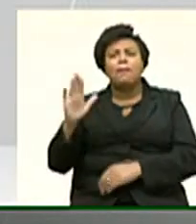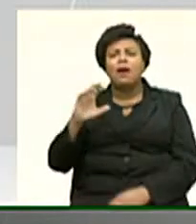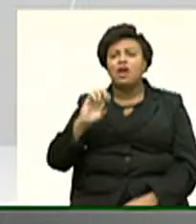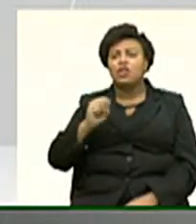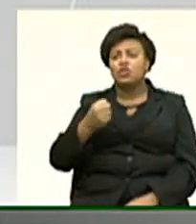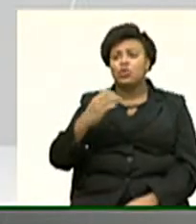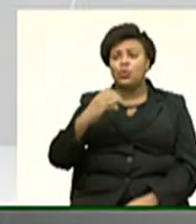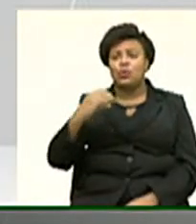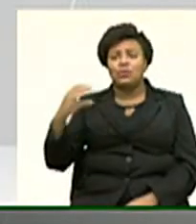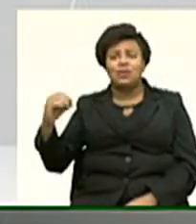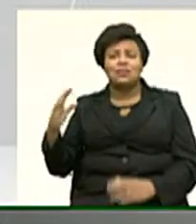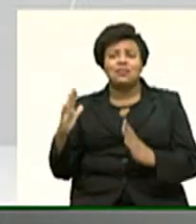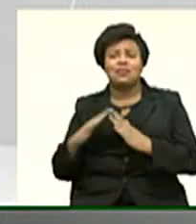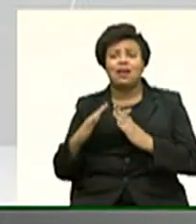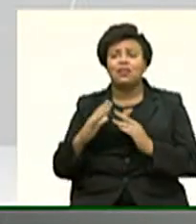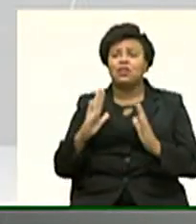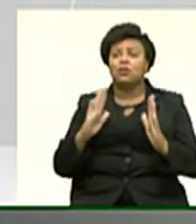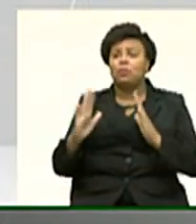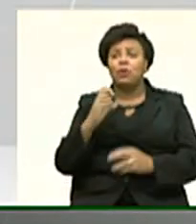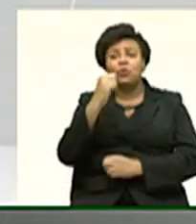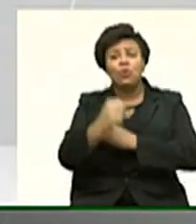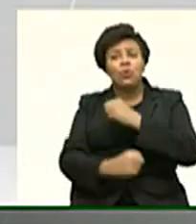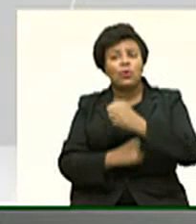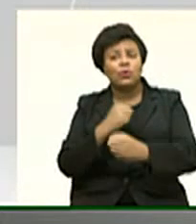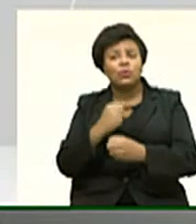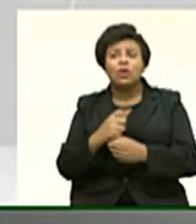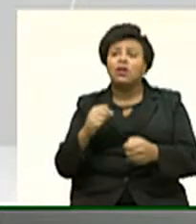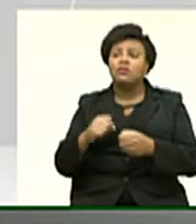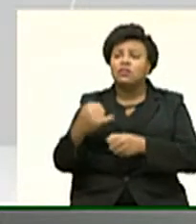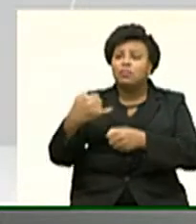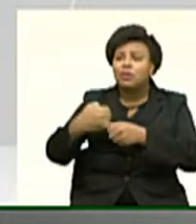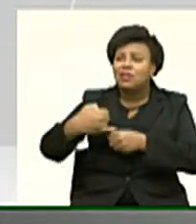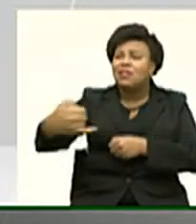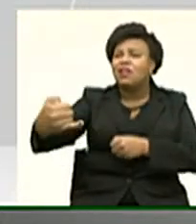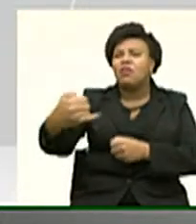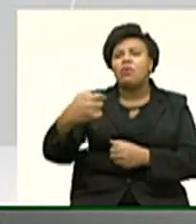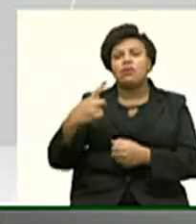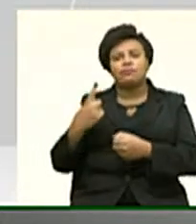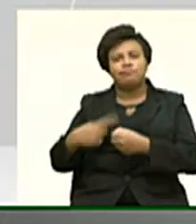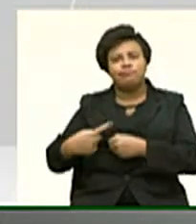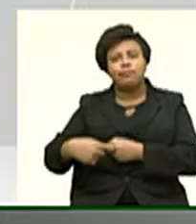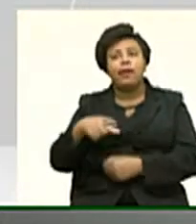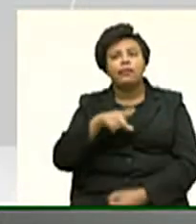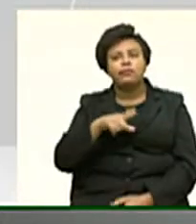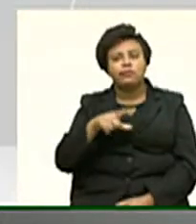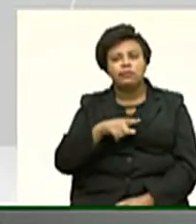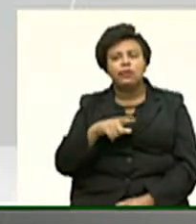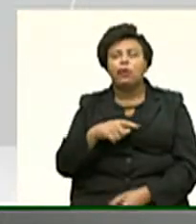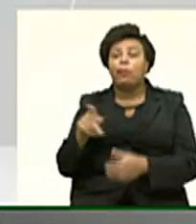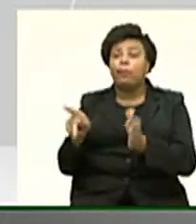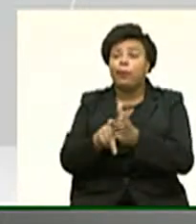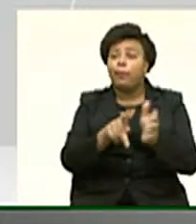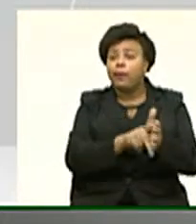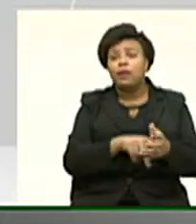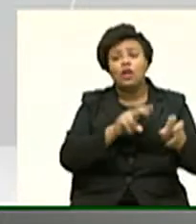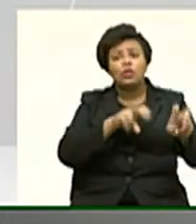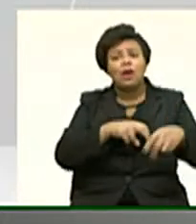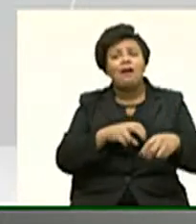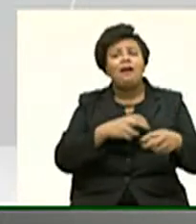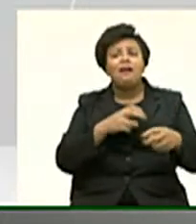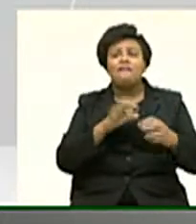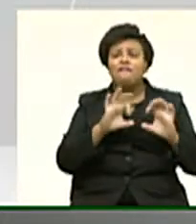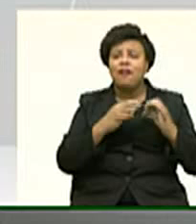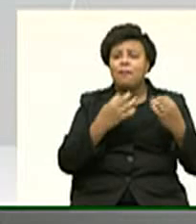em 8 anos fizemos aqui no interior do nosso município, onde nós tínhamos em propriedades rurais da agricultura